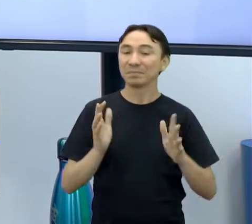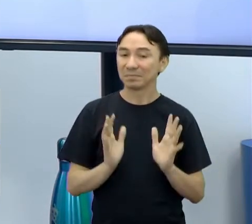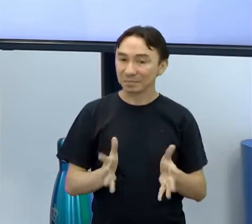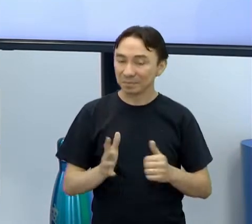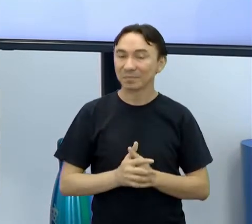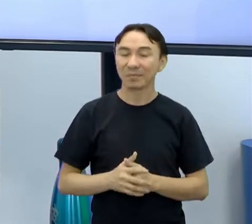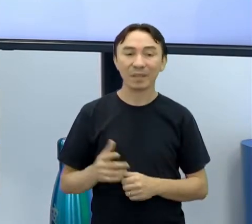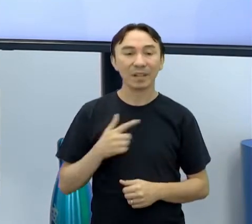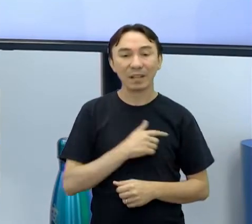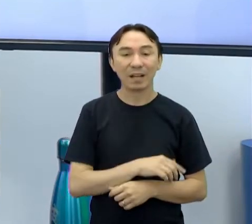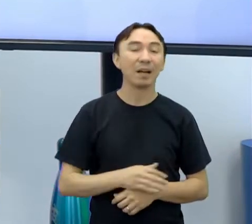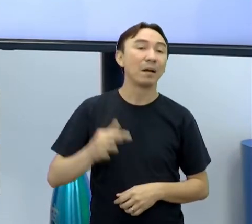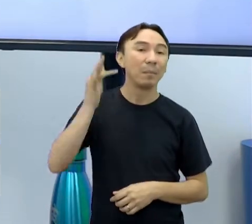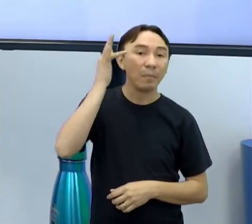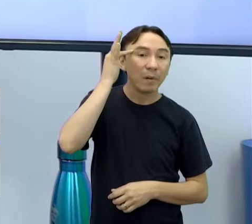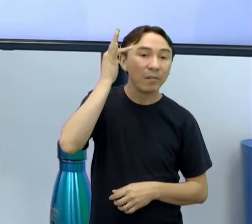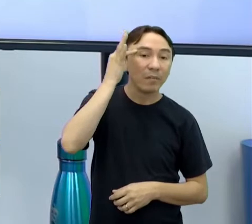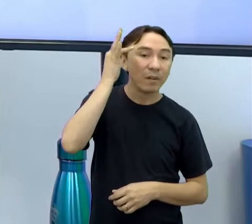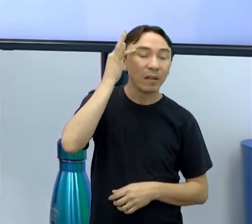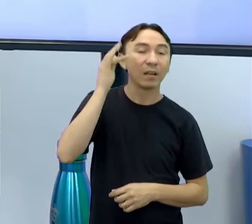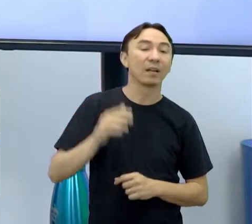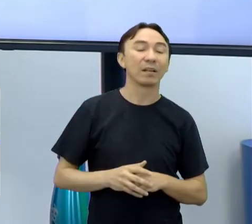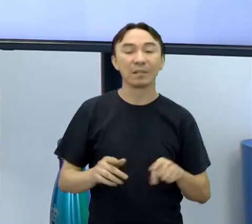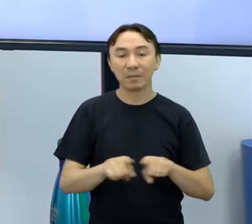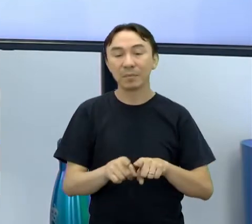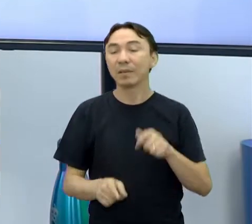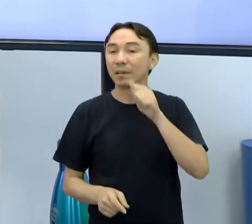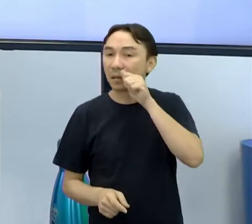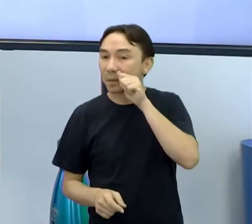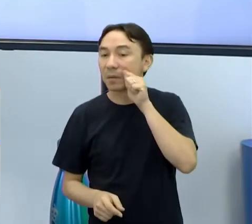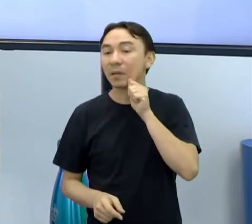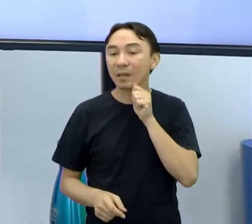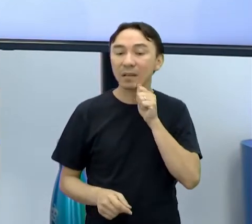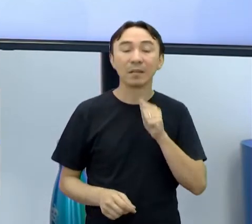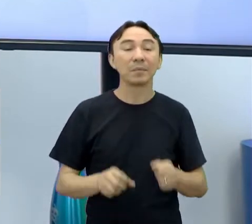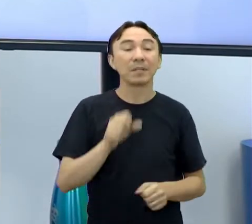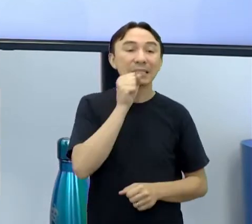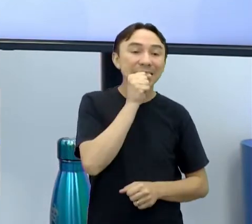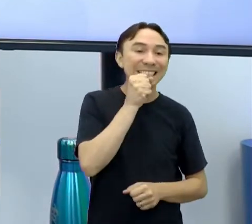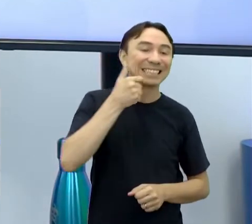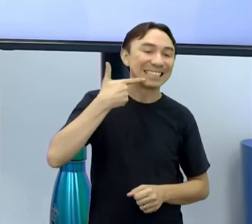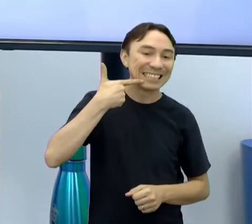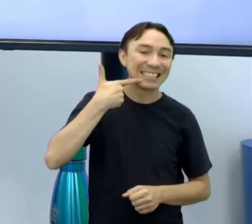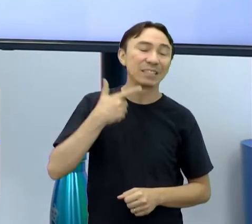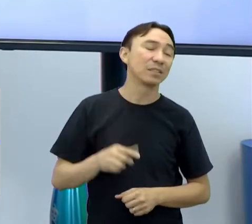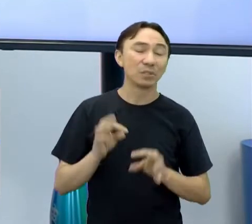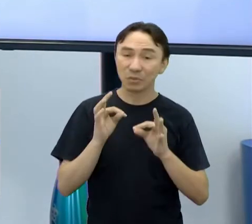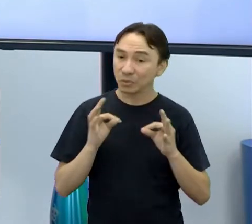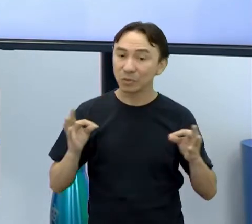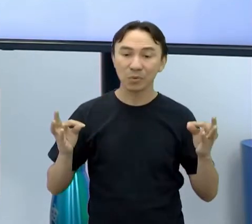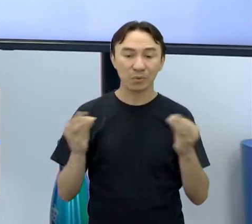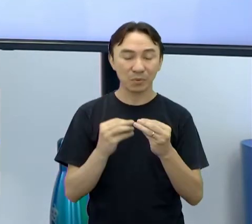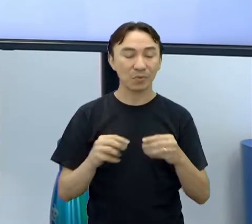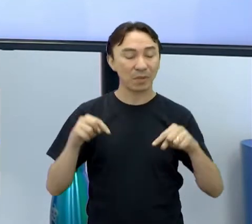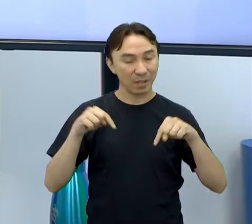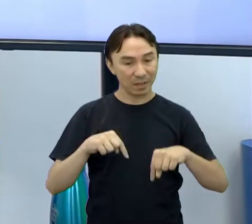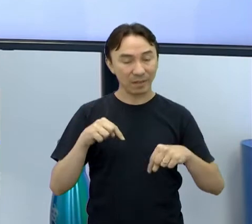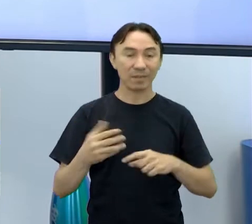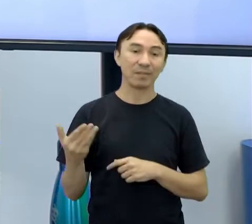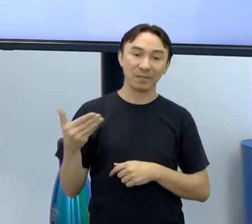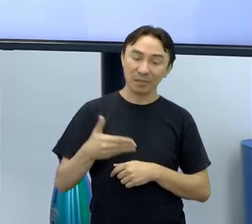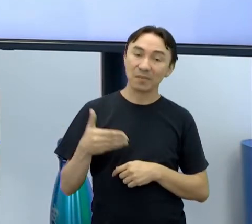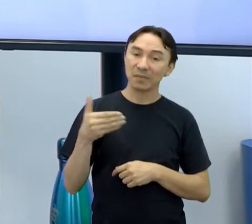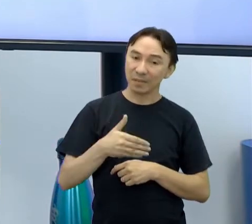a Andreia, agora a Silene e tantos outros que virão aqui complementar aí, porque, como vocês sabem, os componentes estão